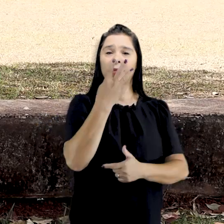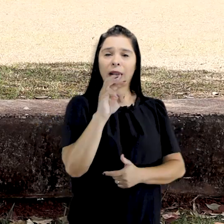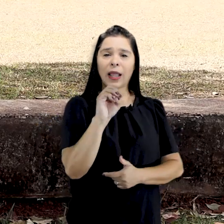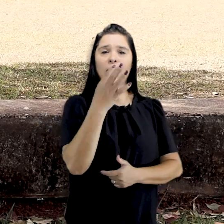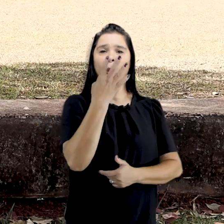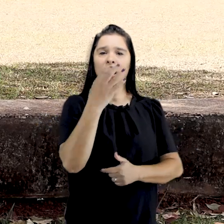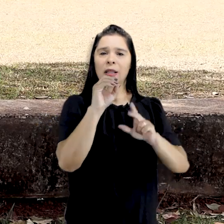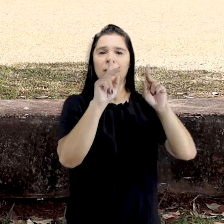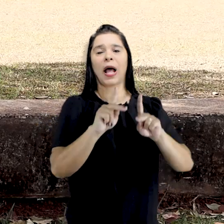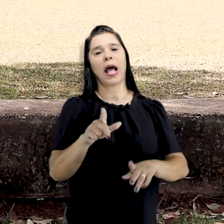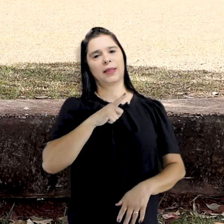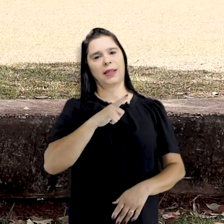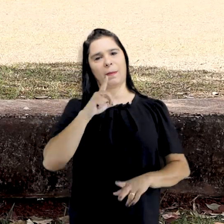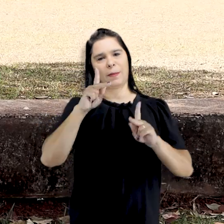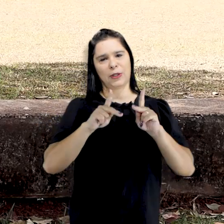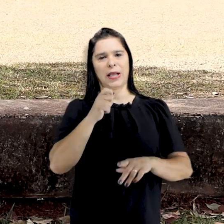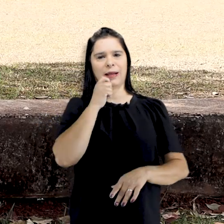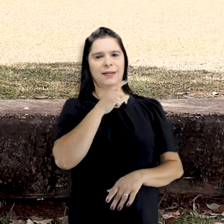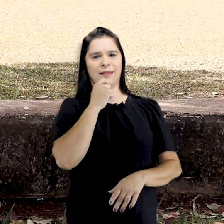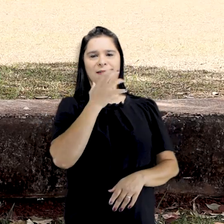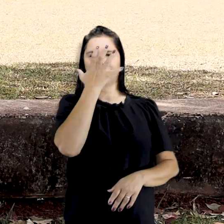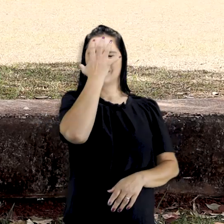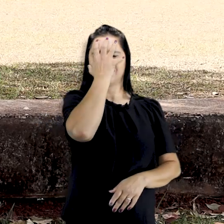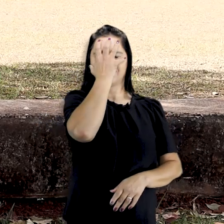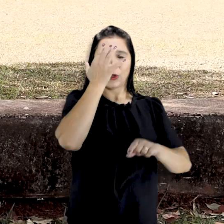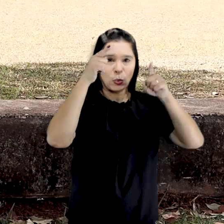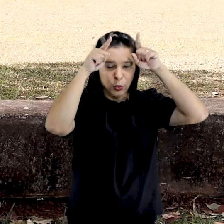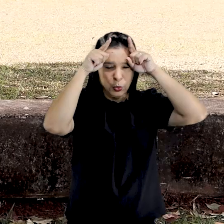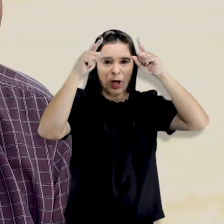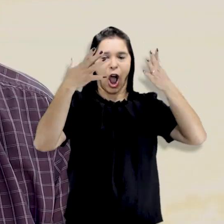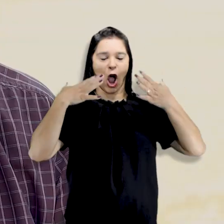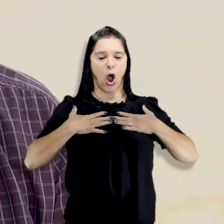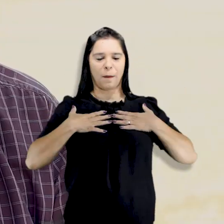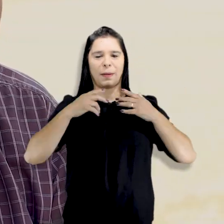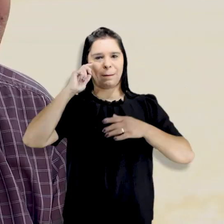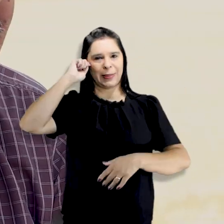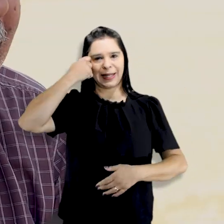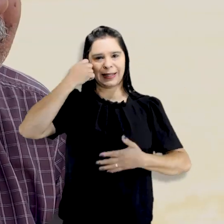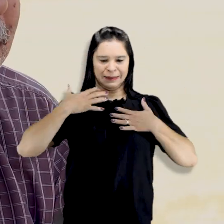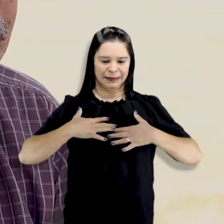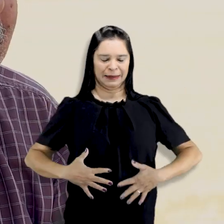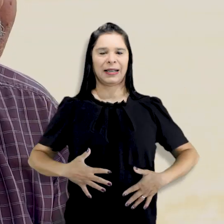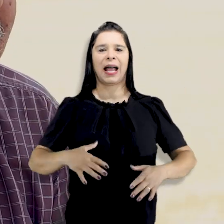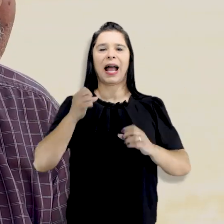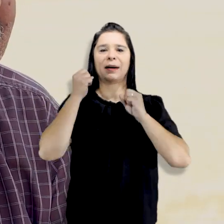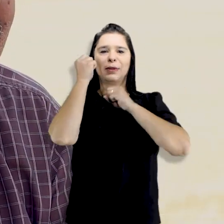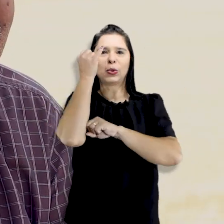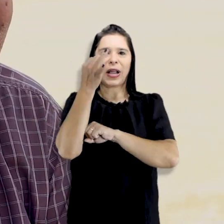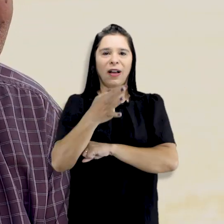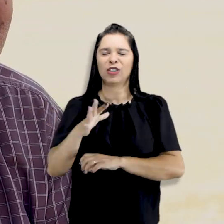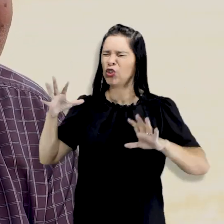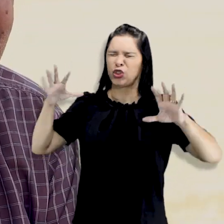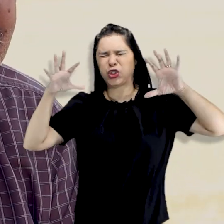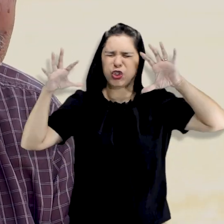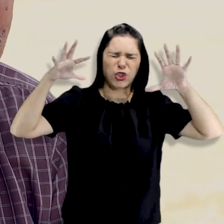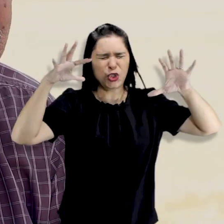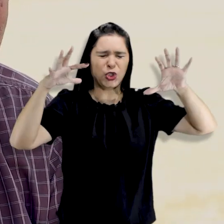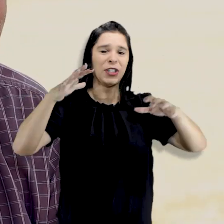uns engraçadinhos que levavam a máscara do capeta, vestiam a roupa preta. E na madrugada assustava e era